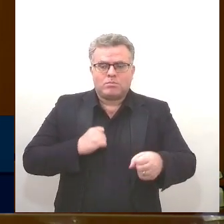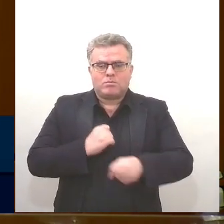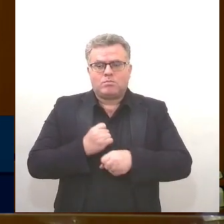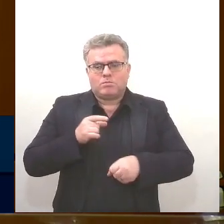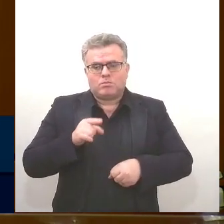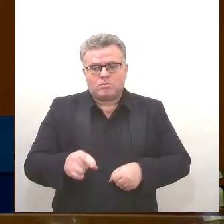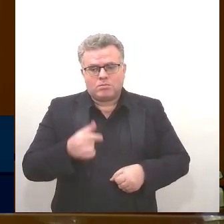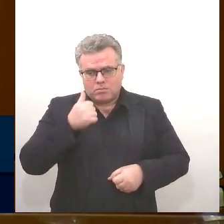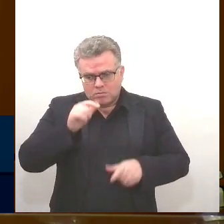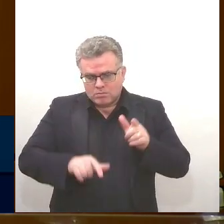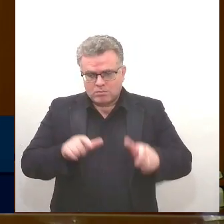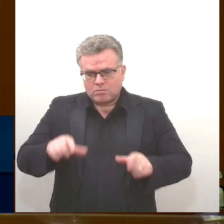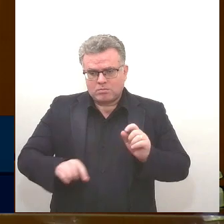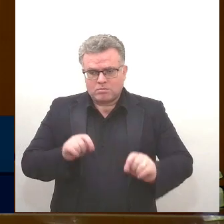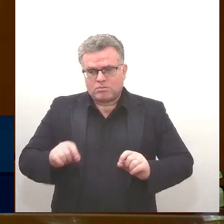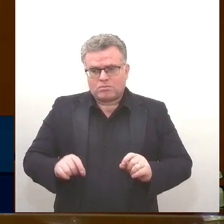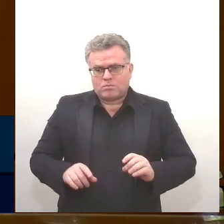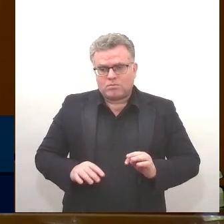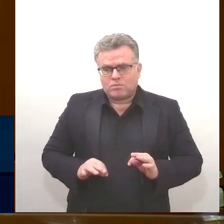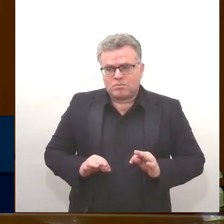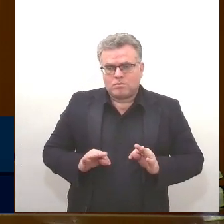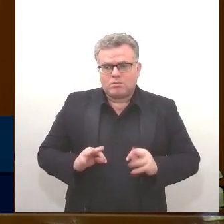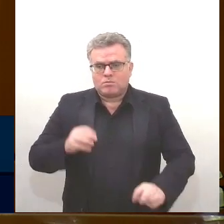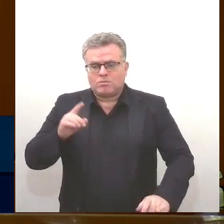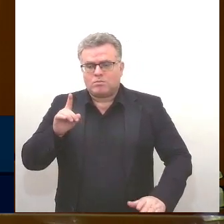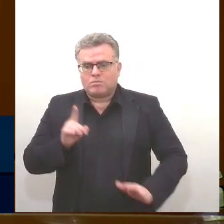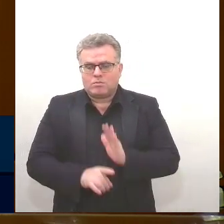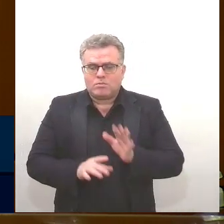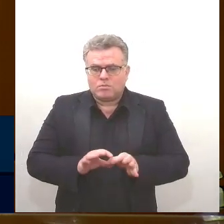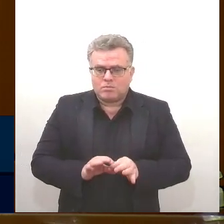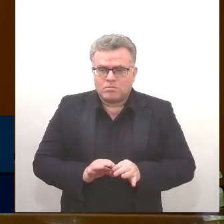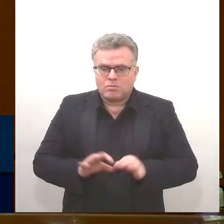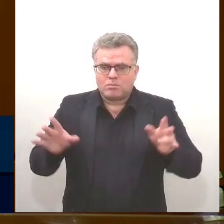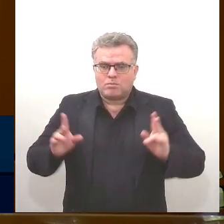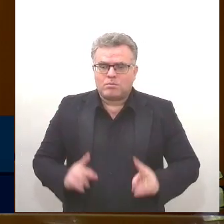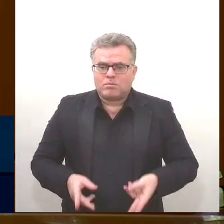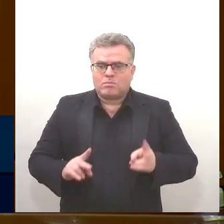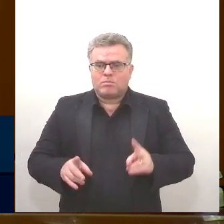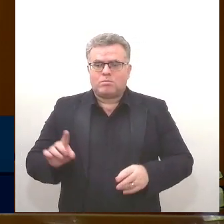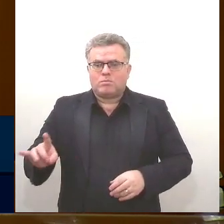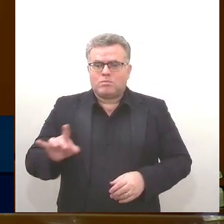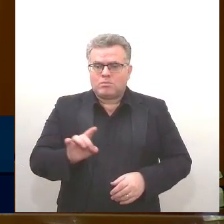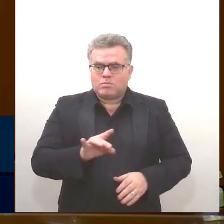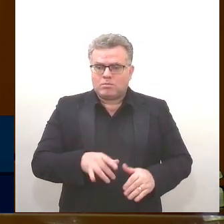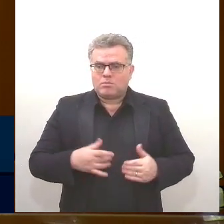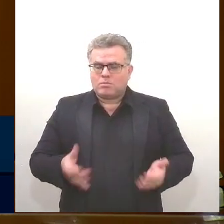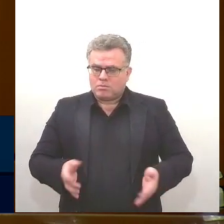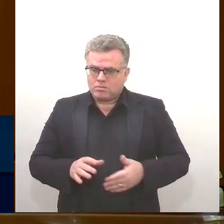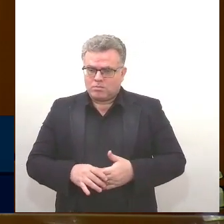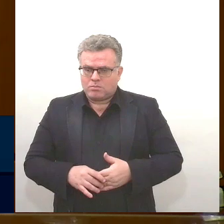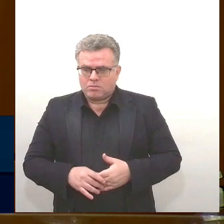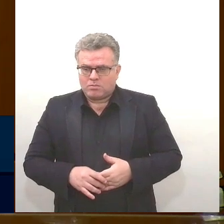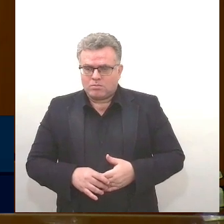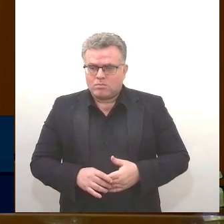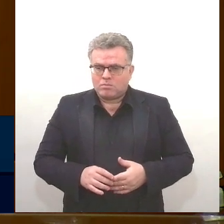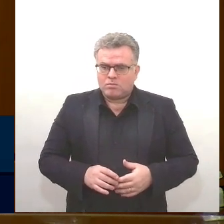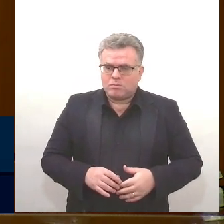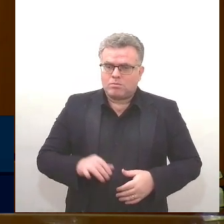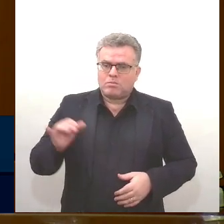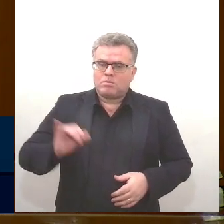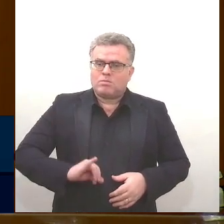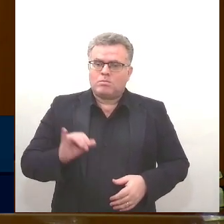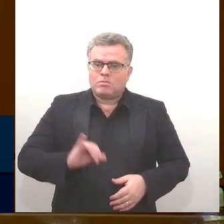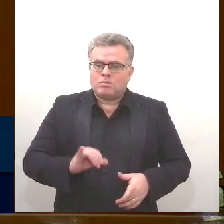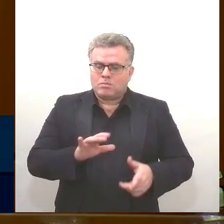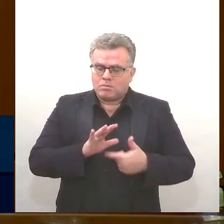e defender o direito de livre expressão de cada um é importante ressaltar senhoras